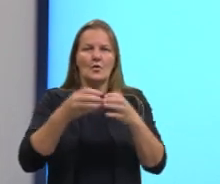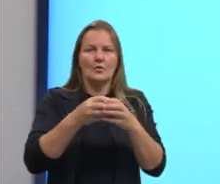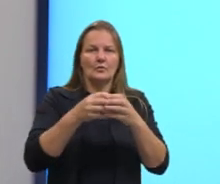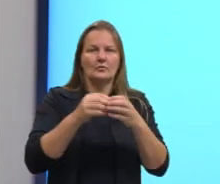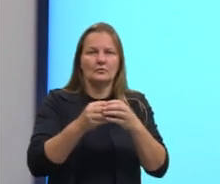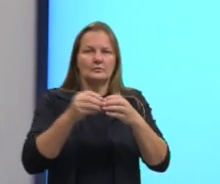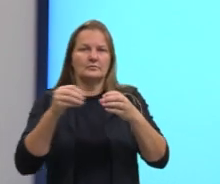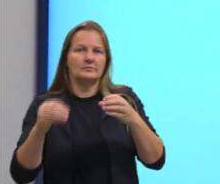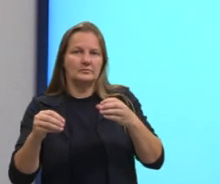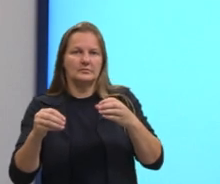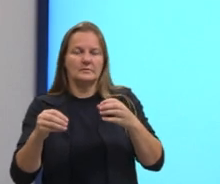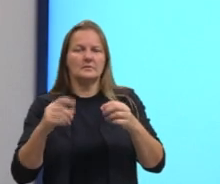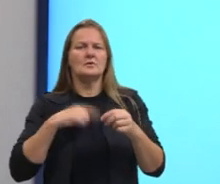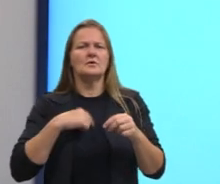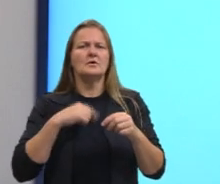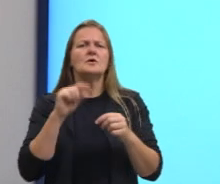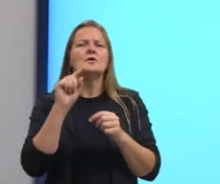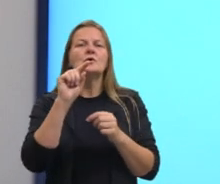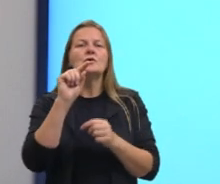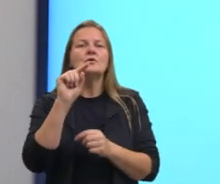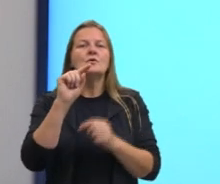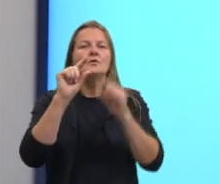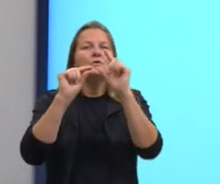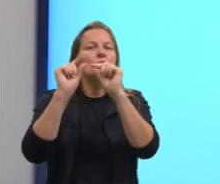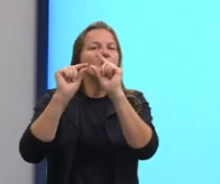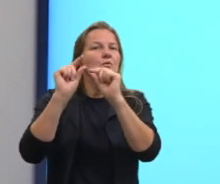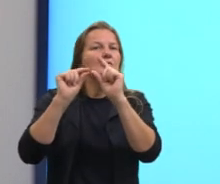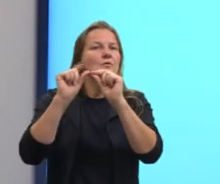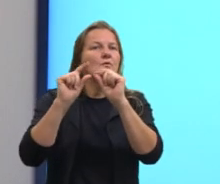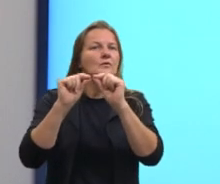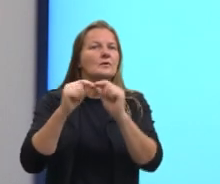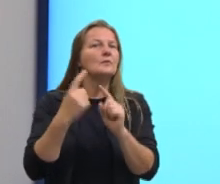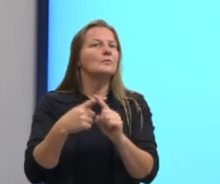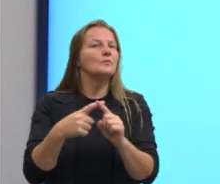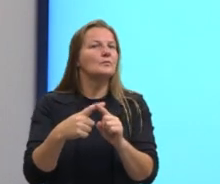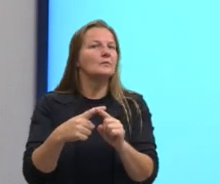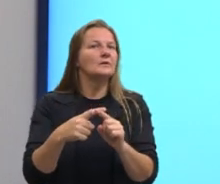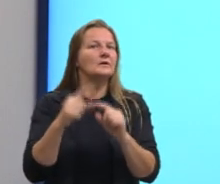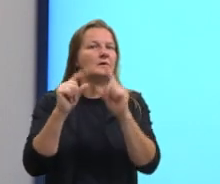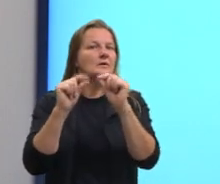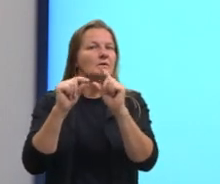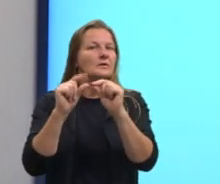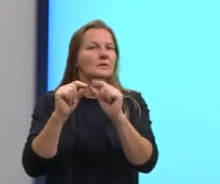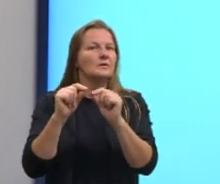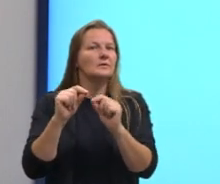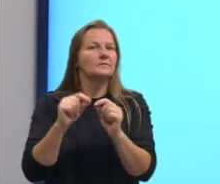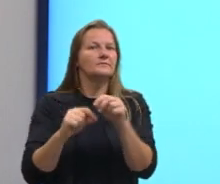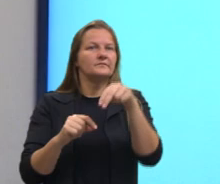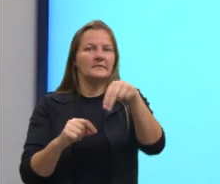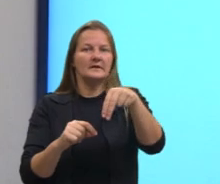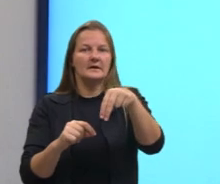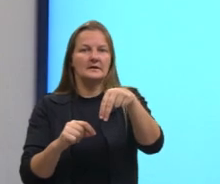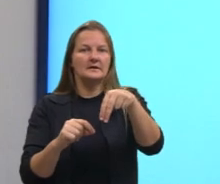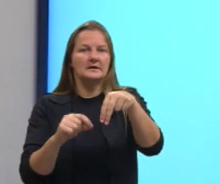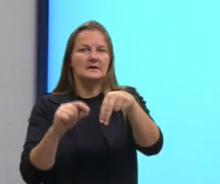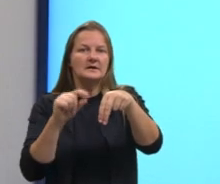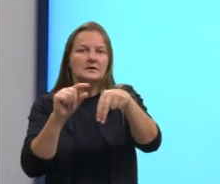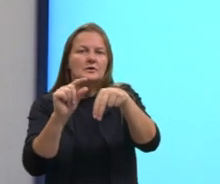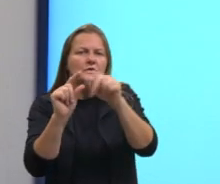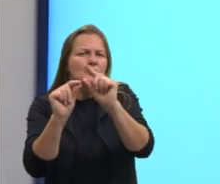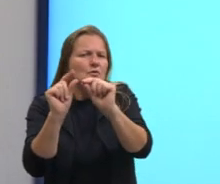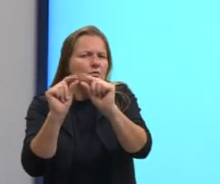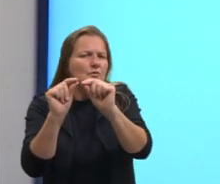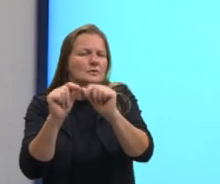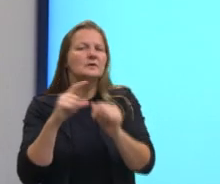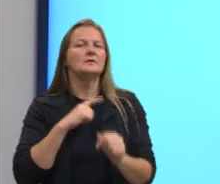que significa então a exclusão do zero vejam que um conjunto ele começa a zero quando nós temos a simbologia aqui de